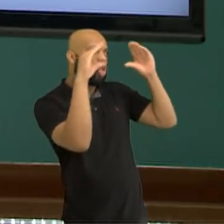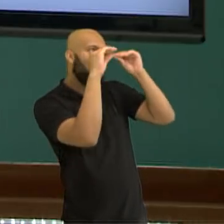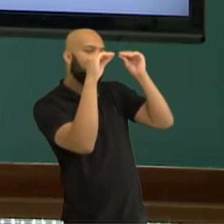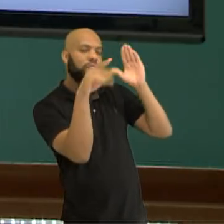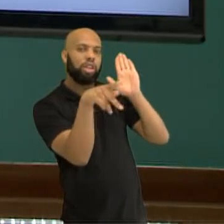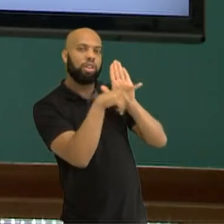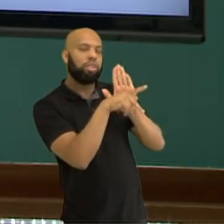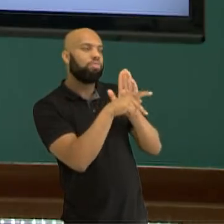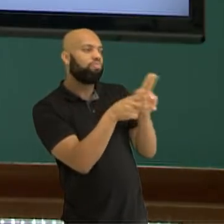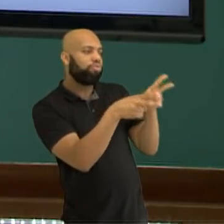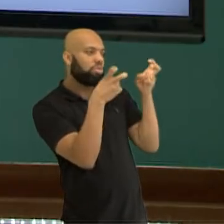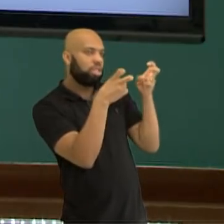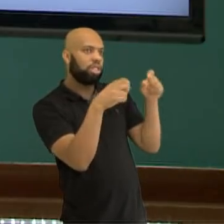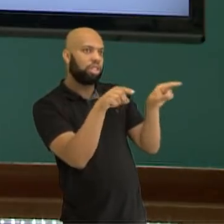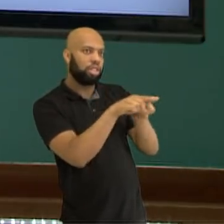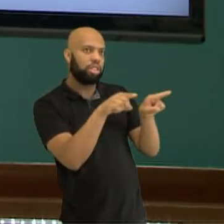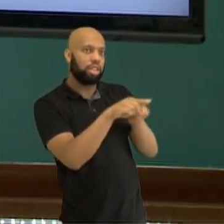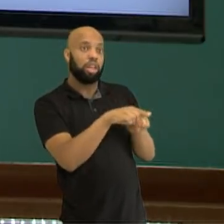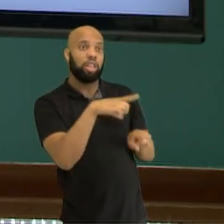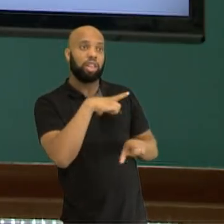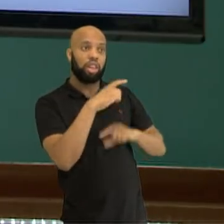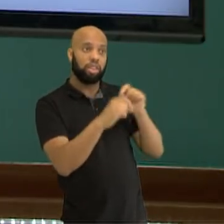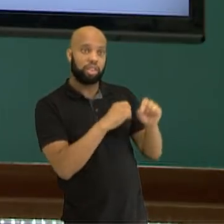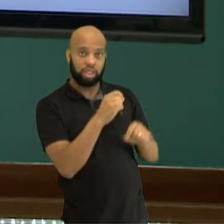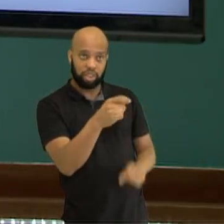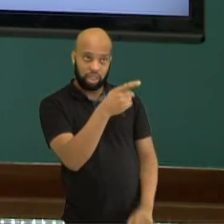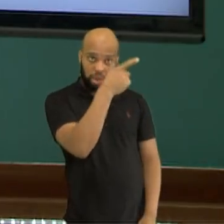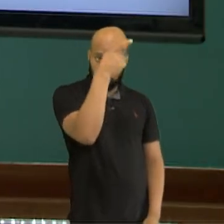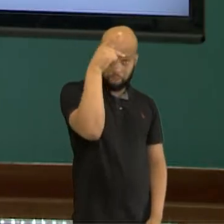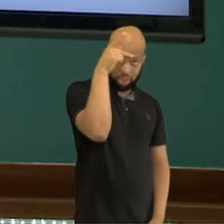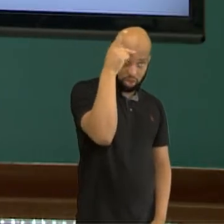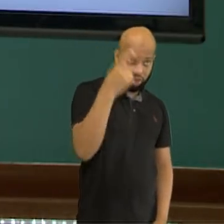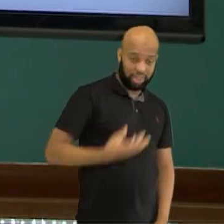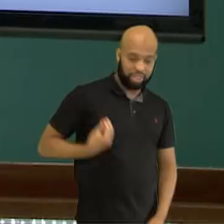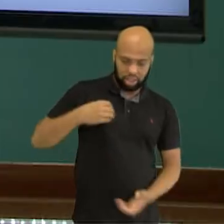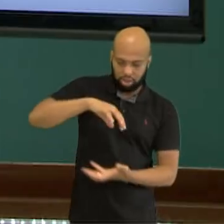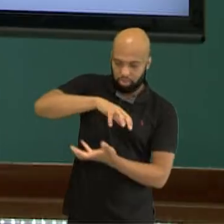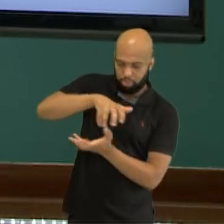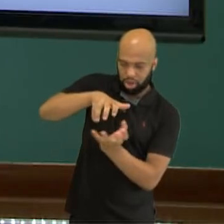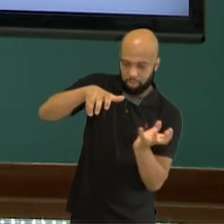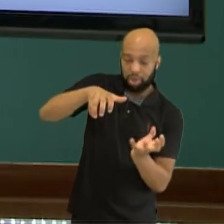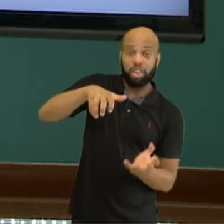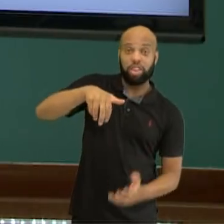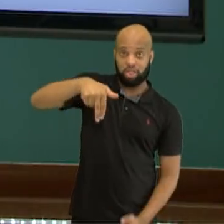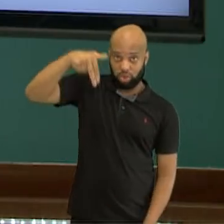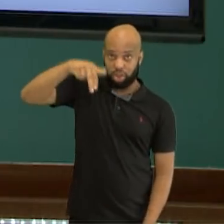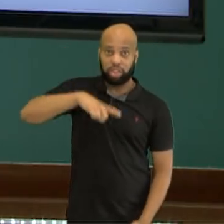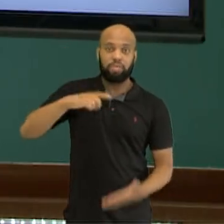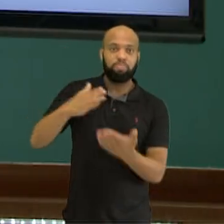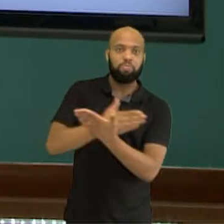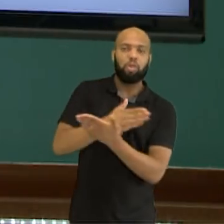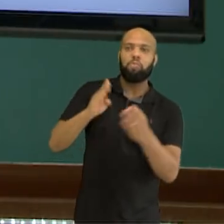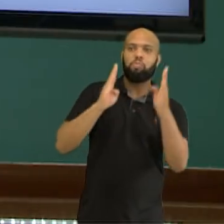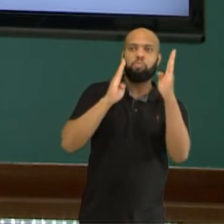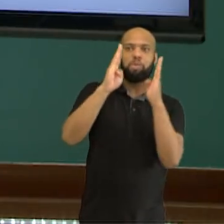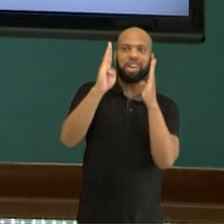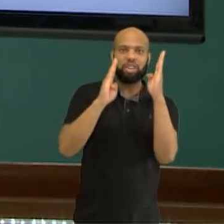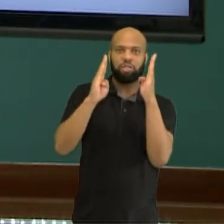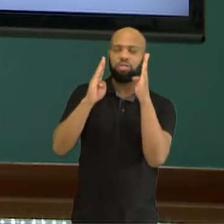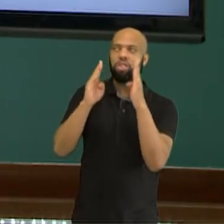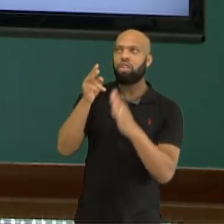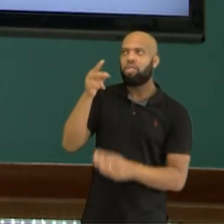nós percebemos. Então, pessoas que estão no hemisfério norte, em alguns períodos do ano, não observam as